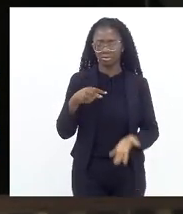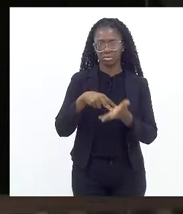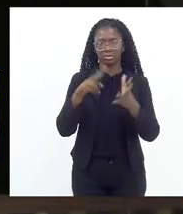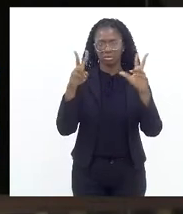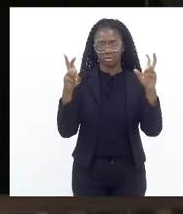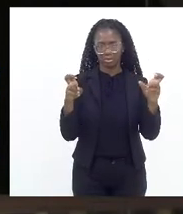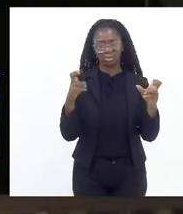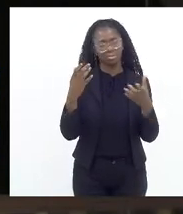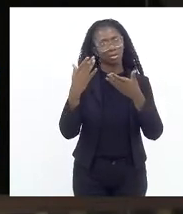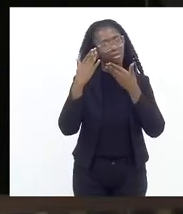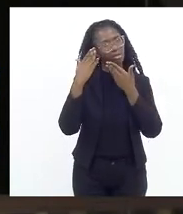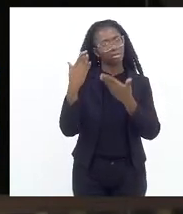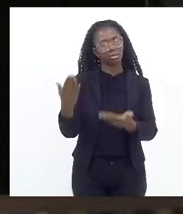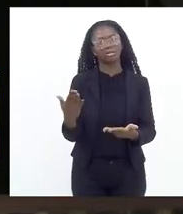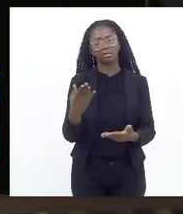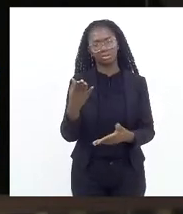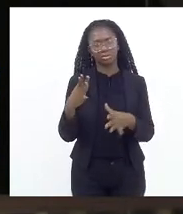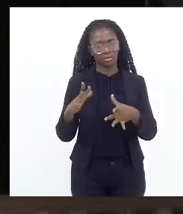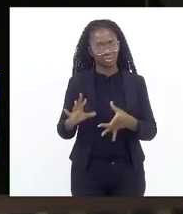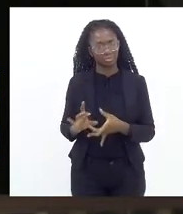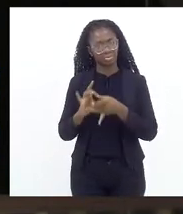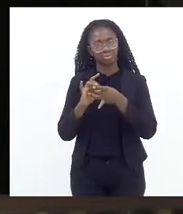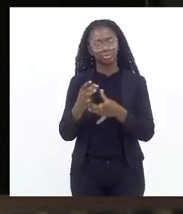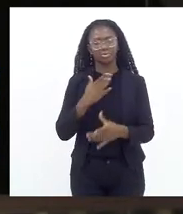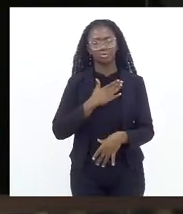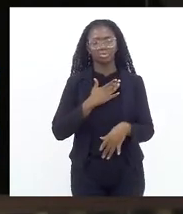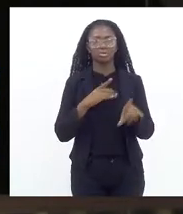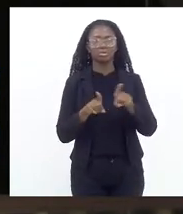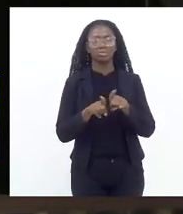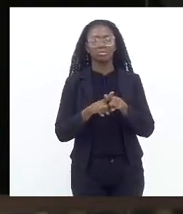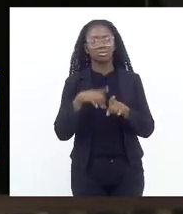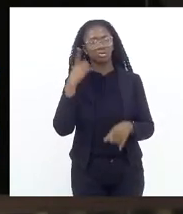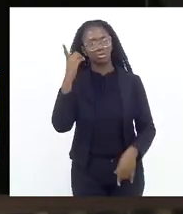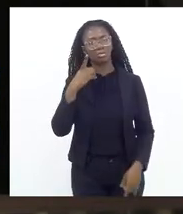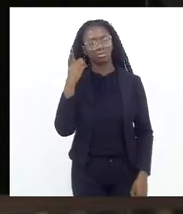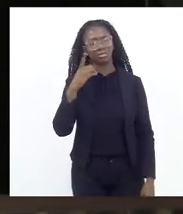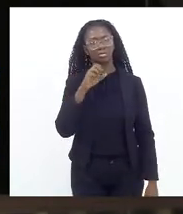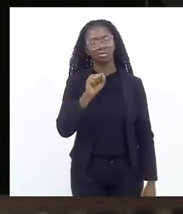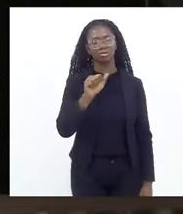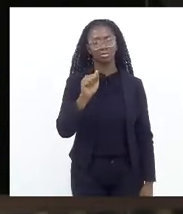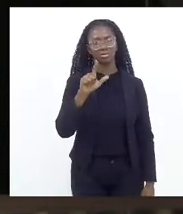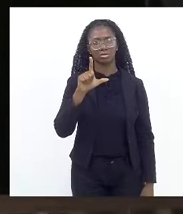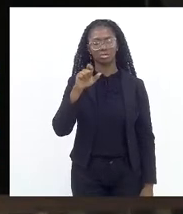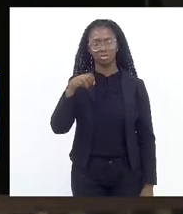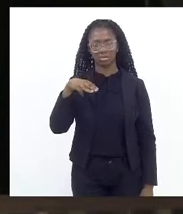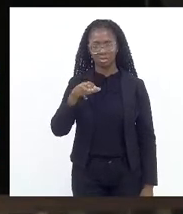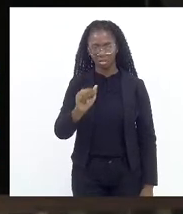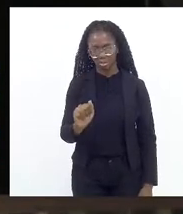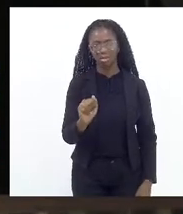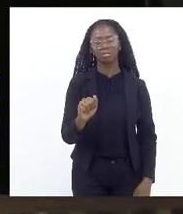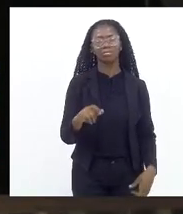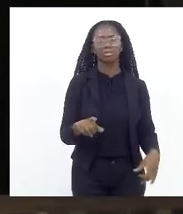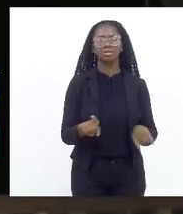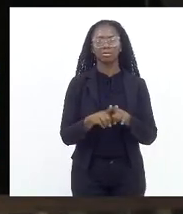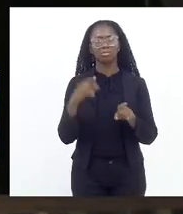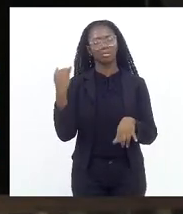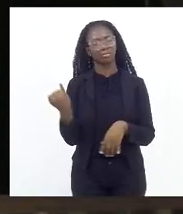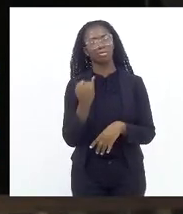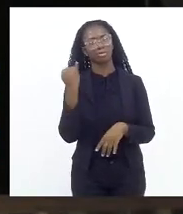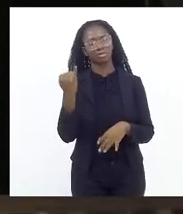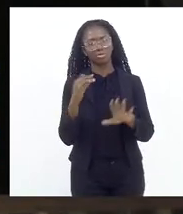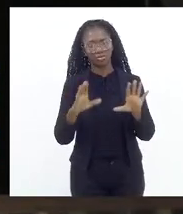Agradeço, não é, por formar comigo, assim como também o deputado Coronel Salema, a importante instalação desta